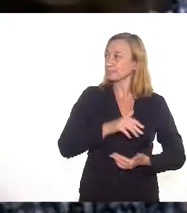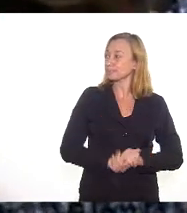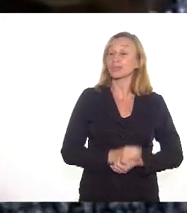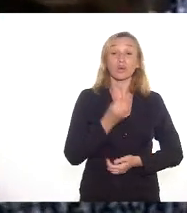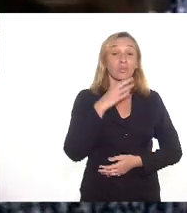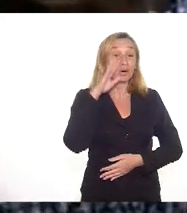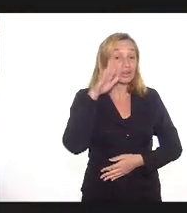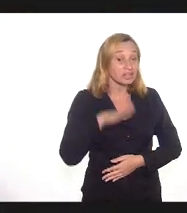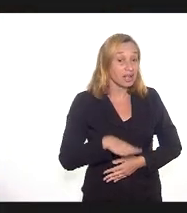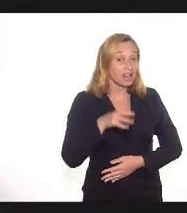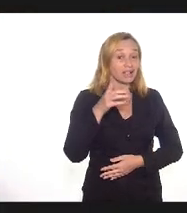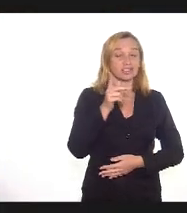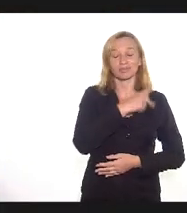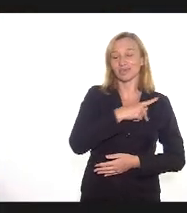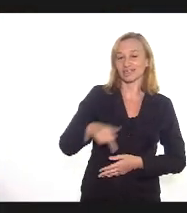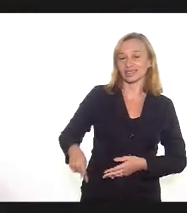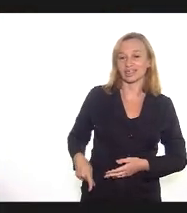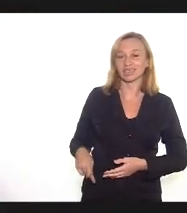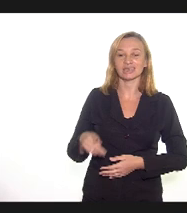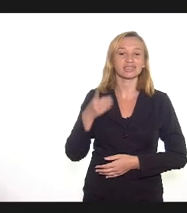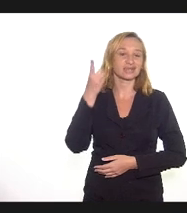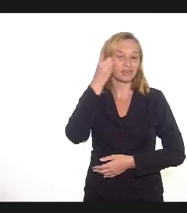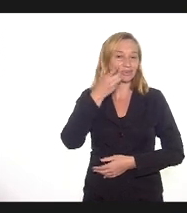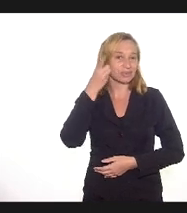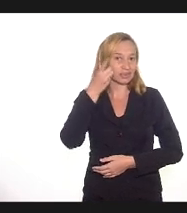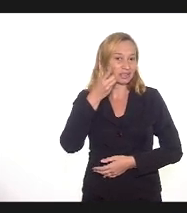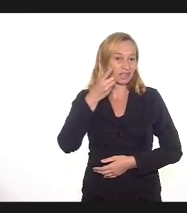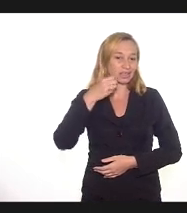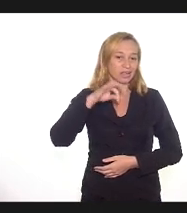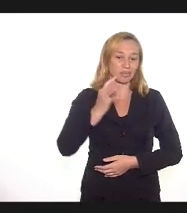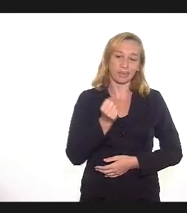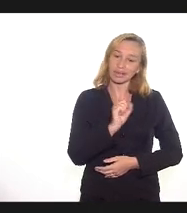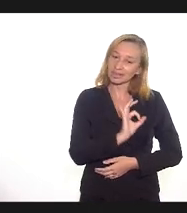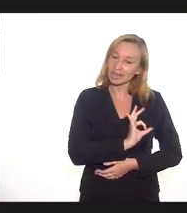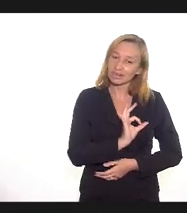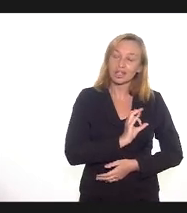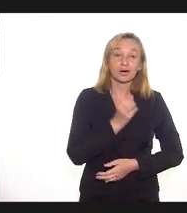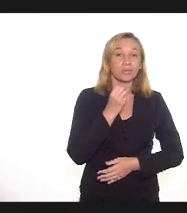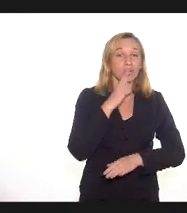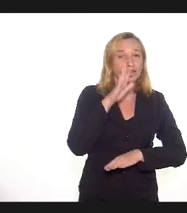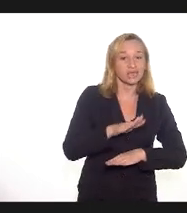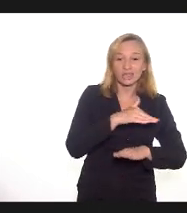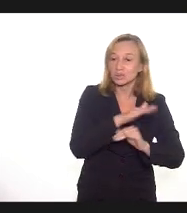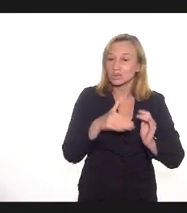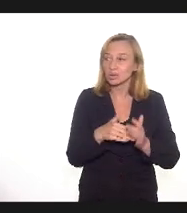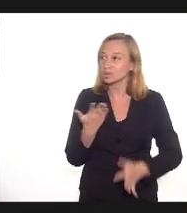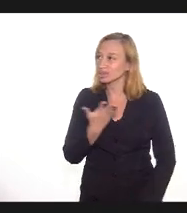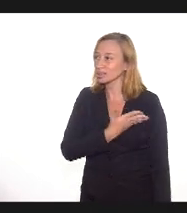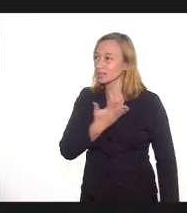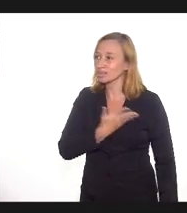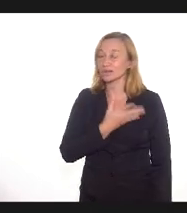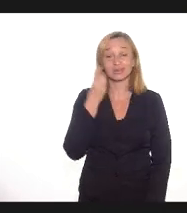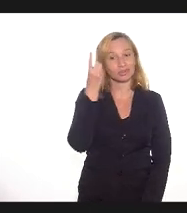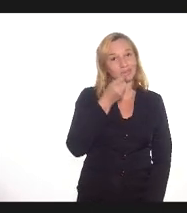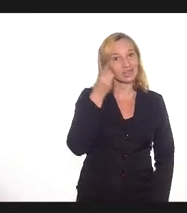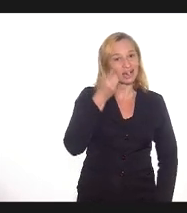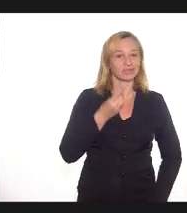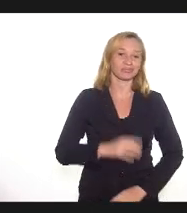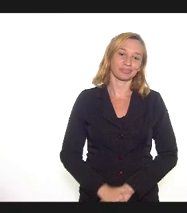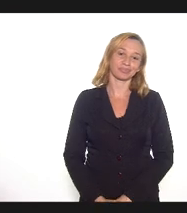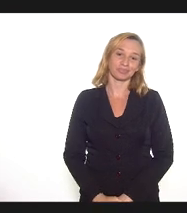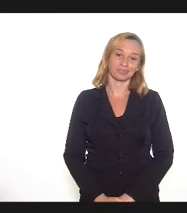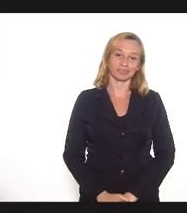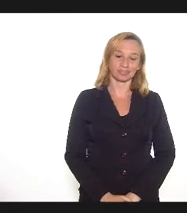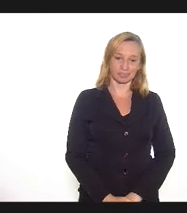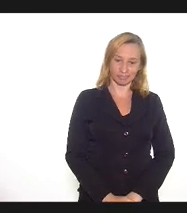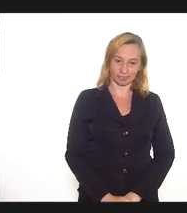Boa tarde, presidente, deputada Marta Rocha. Uma boa tarde a todos os colegas deputados e deputadas e a